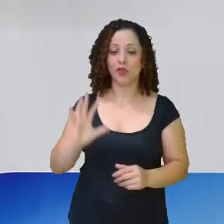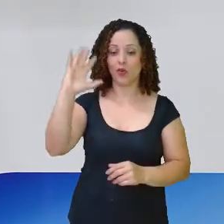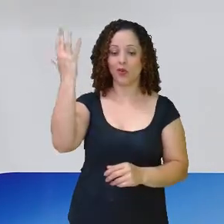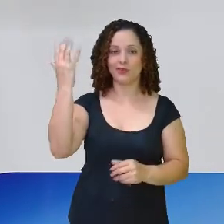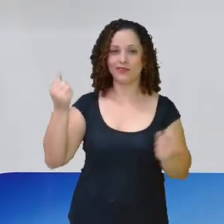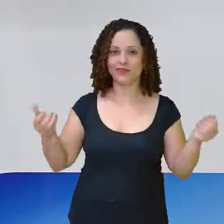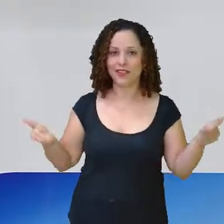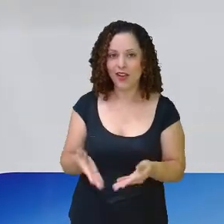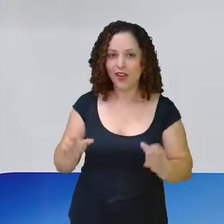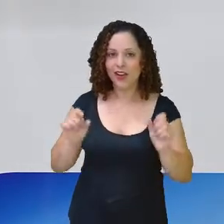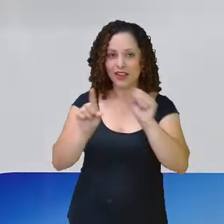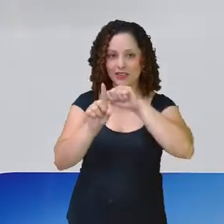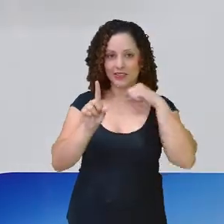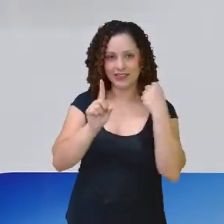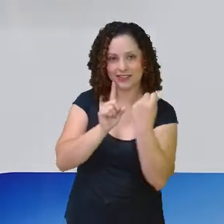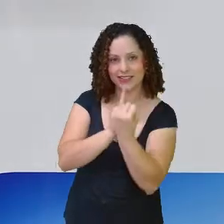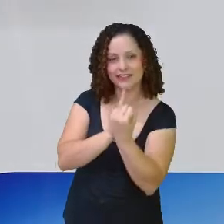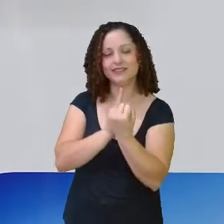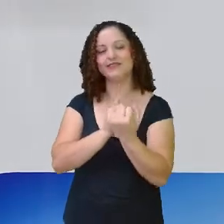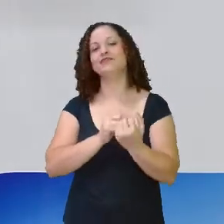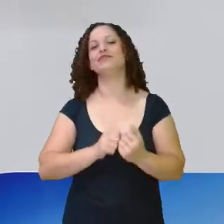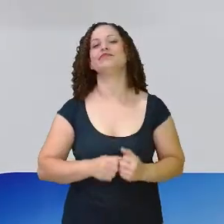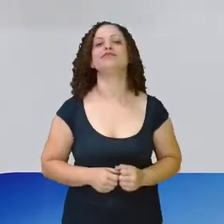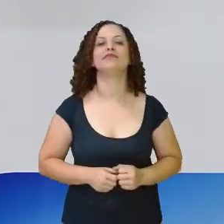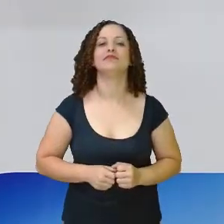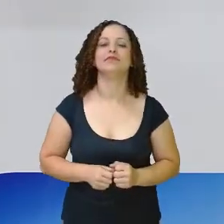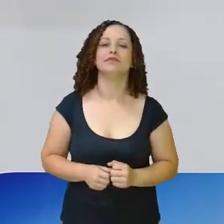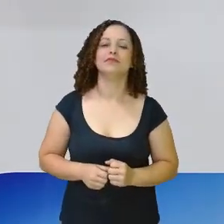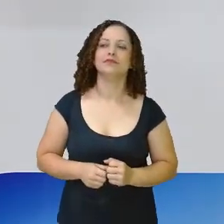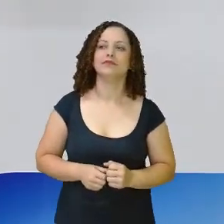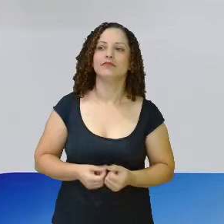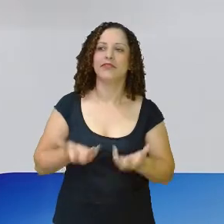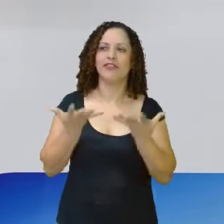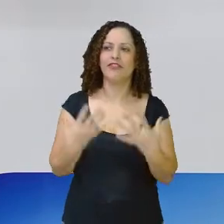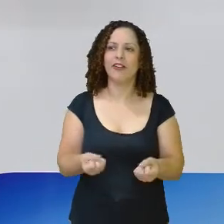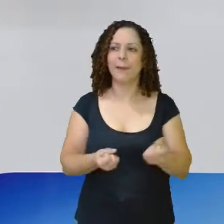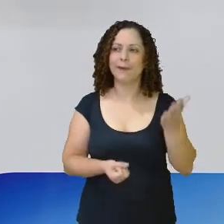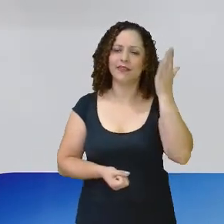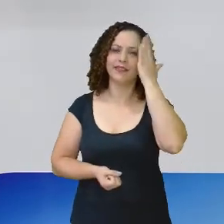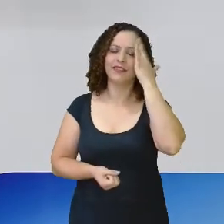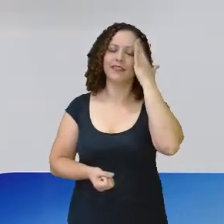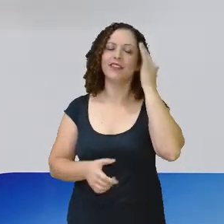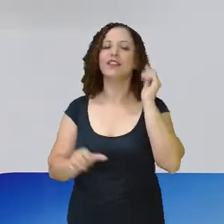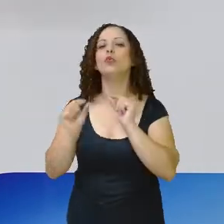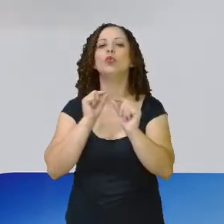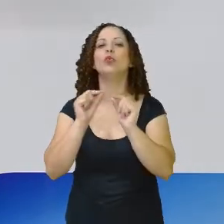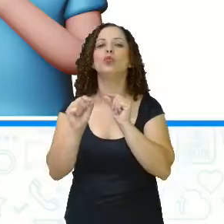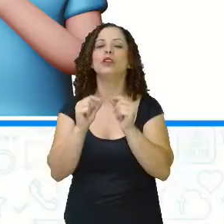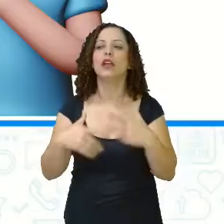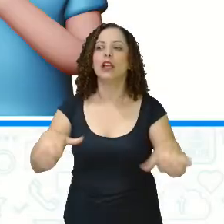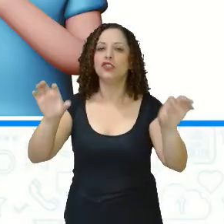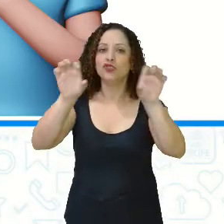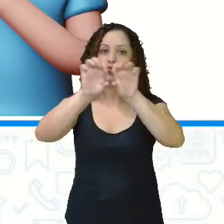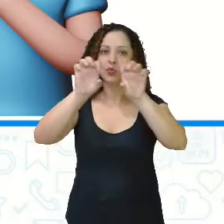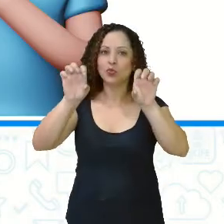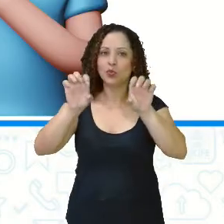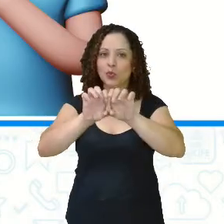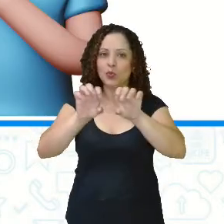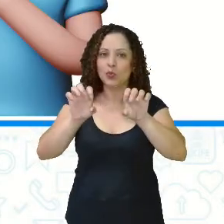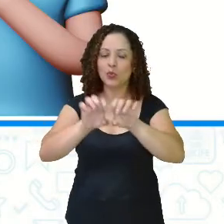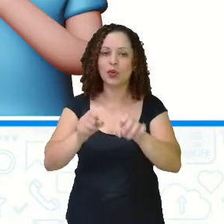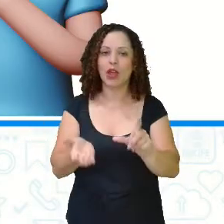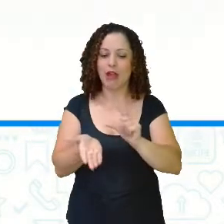momento na nossa sociedade. Tá certo? Então, vamos entender também agora um pouco como é que é a estrutura desse artigo